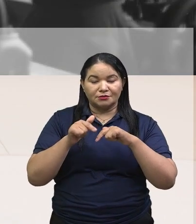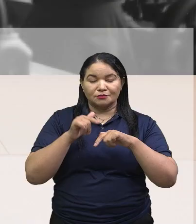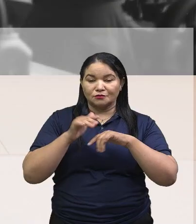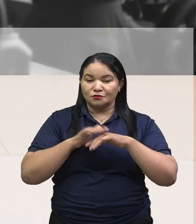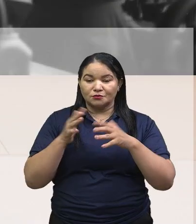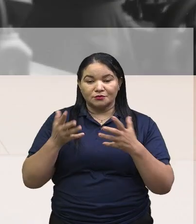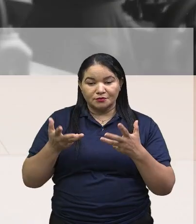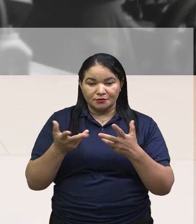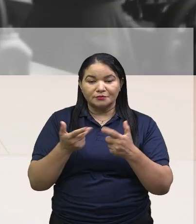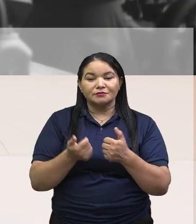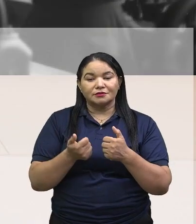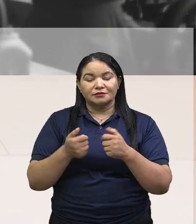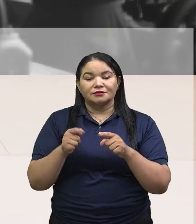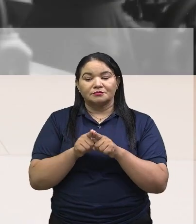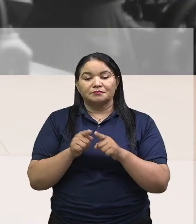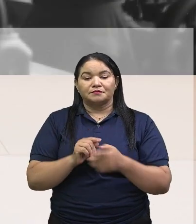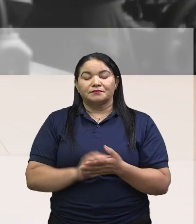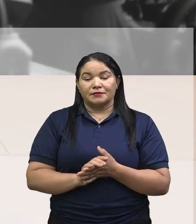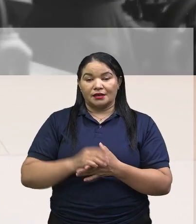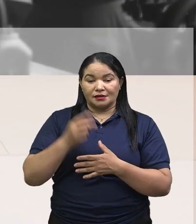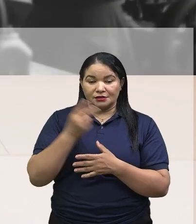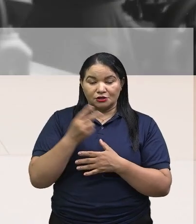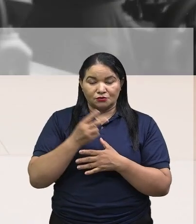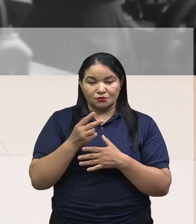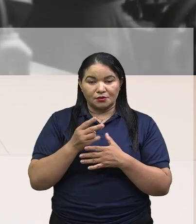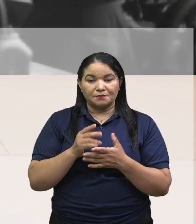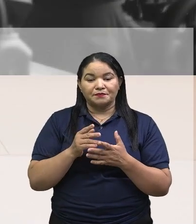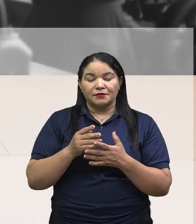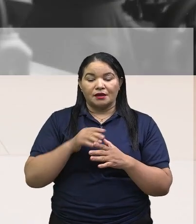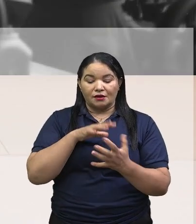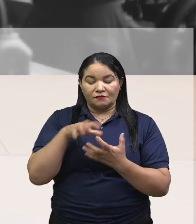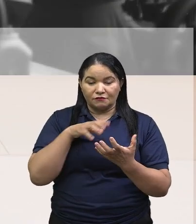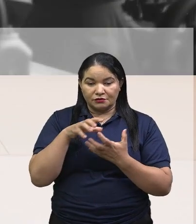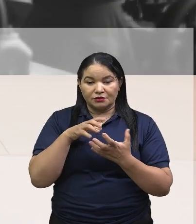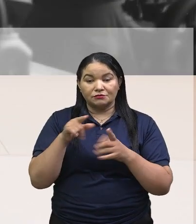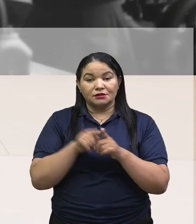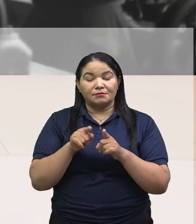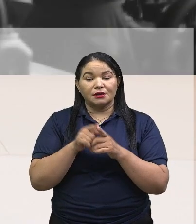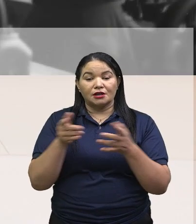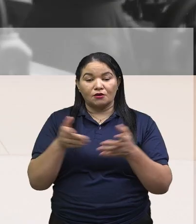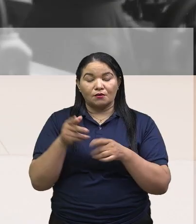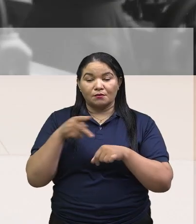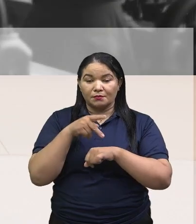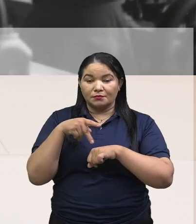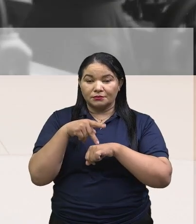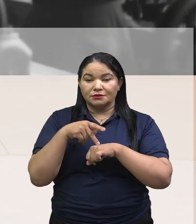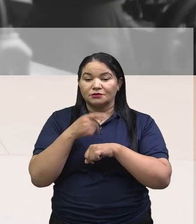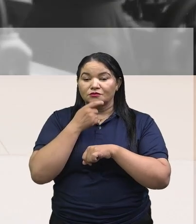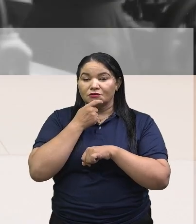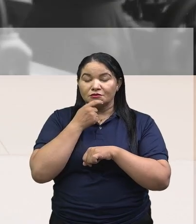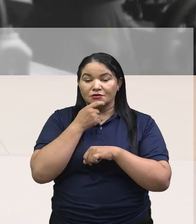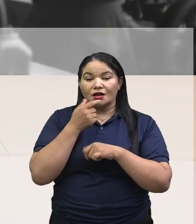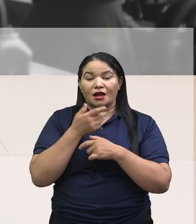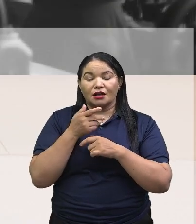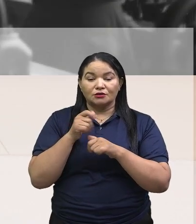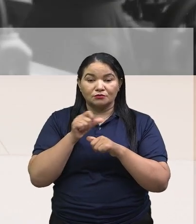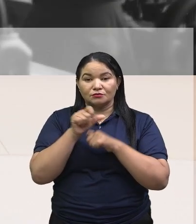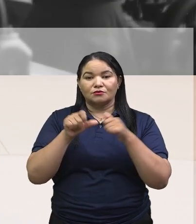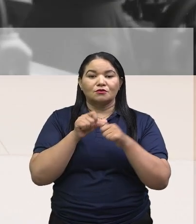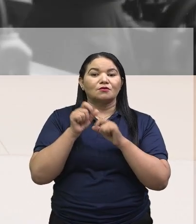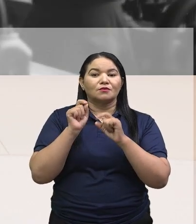desse processo da segunda Revolução Industrial, os Estados Unidos da América tornam-se uma grande potência